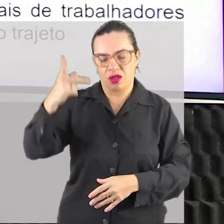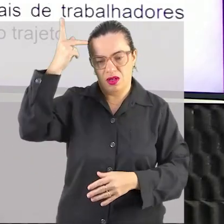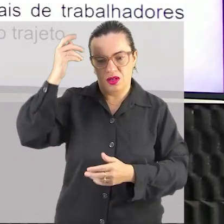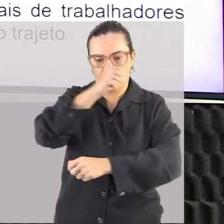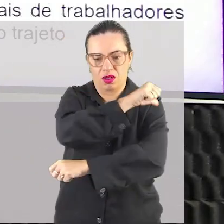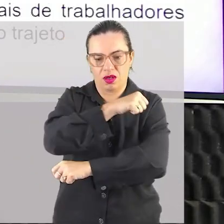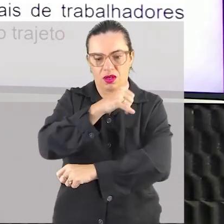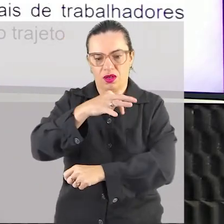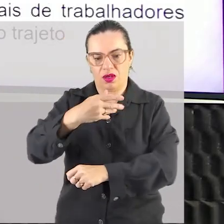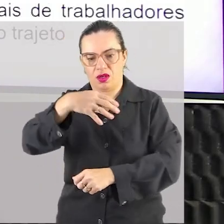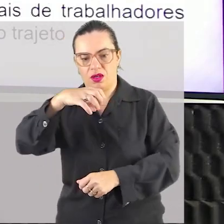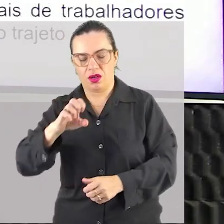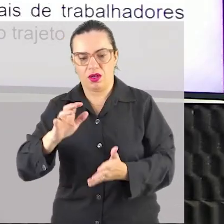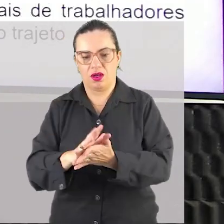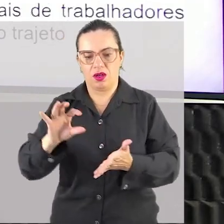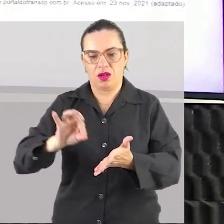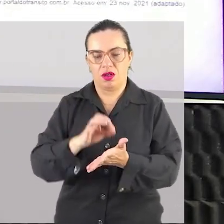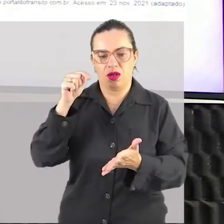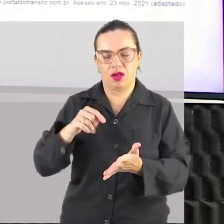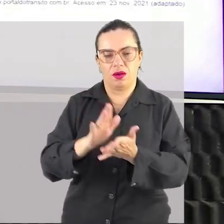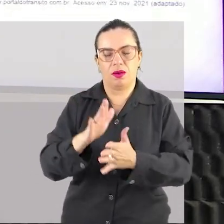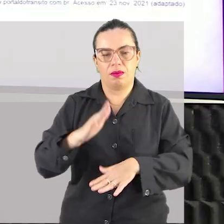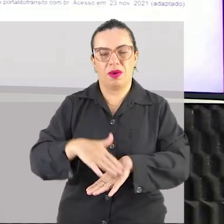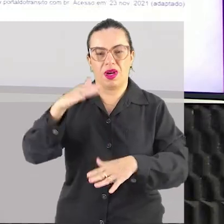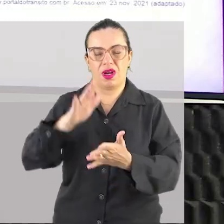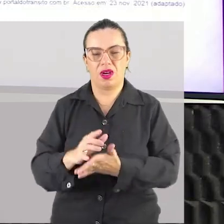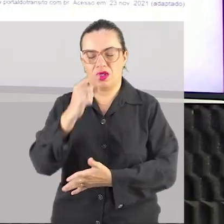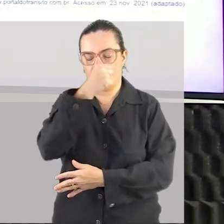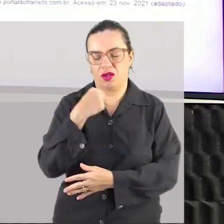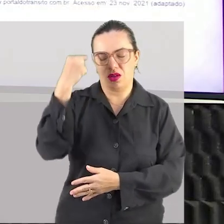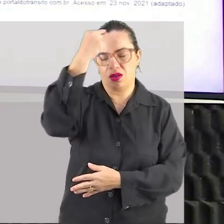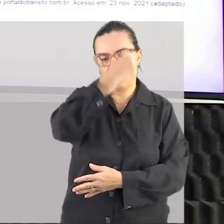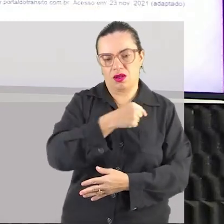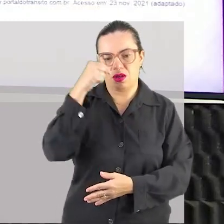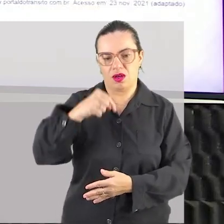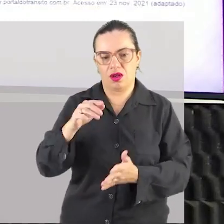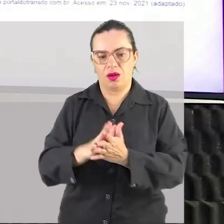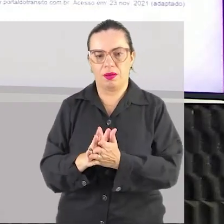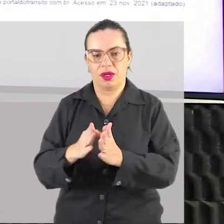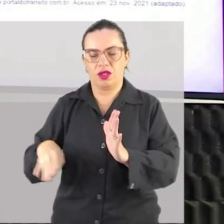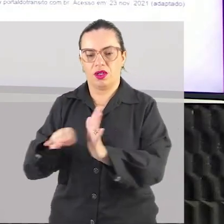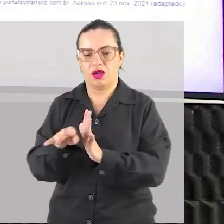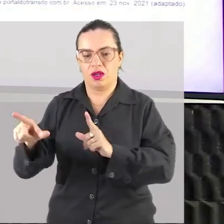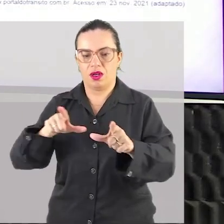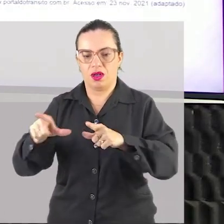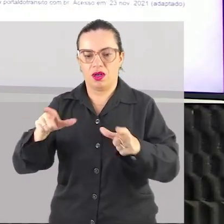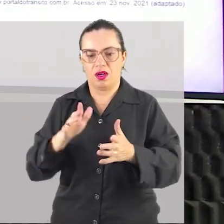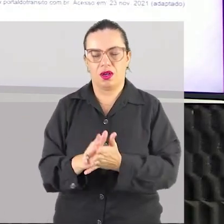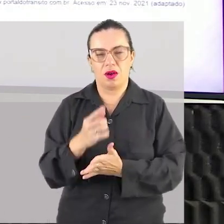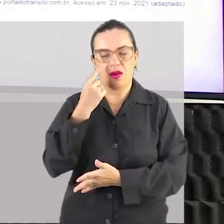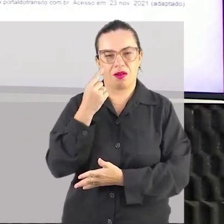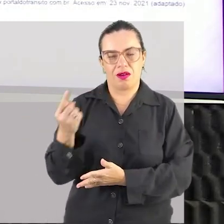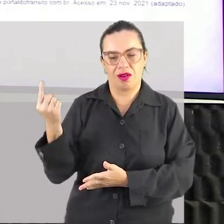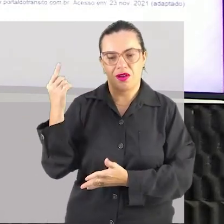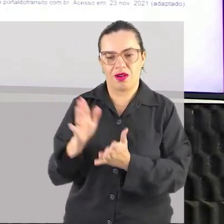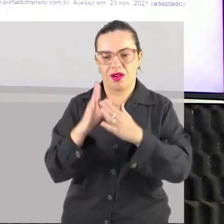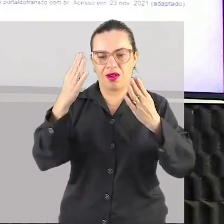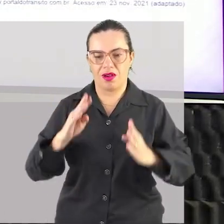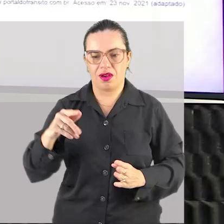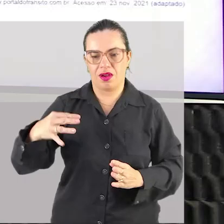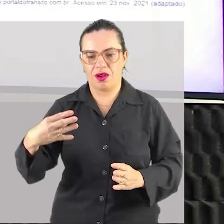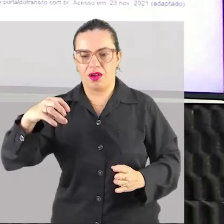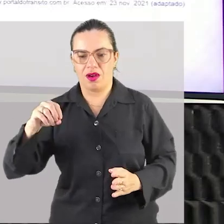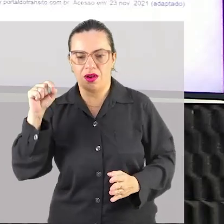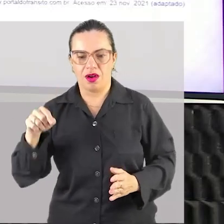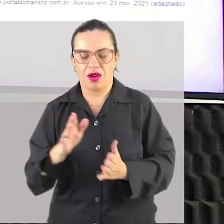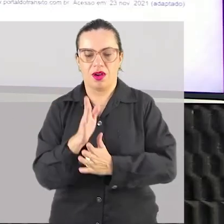trabalhadores que levam mais de uma hora no trajeto até o emprego quem vê o Marcelo chegar ao trabalho nem imagina a maratona